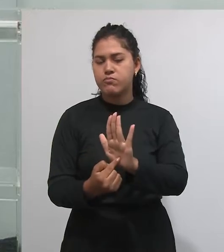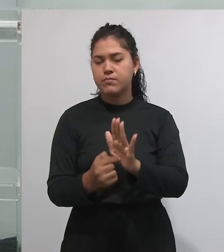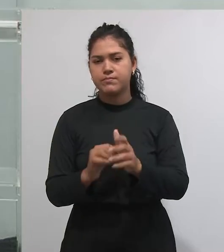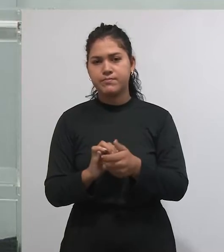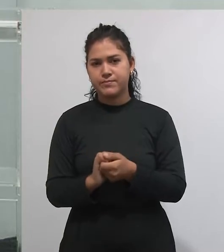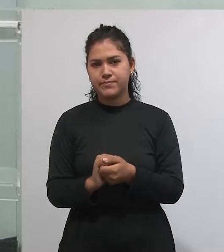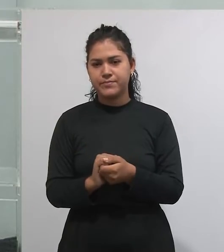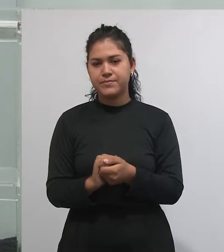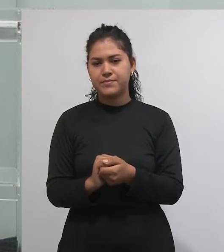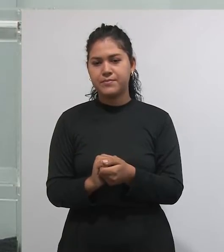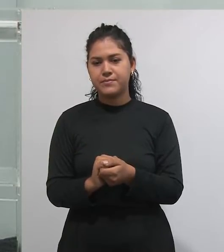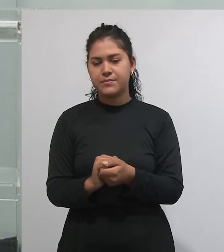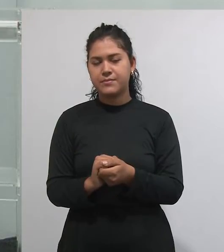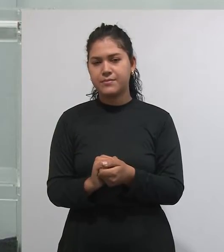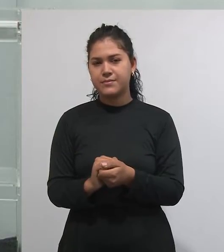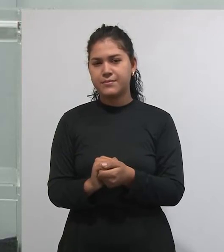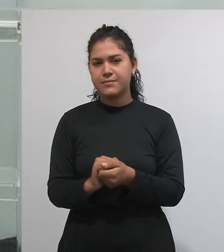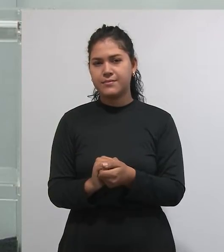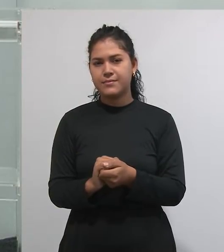de que